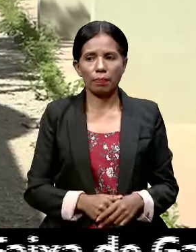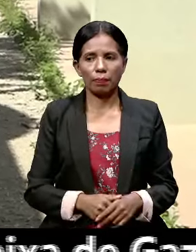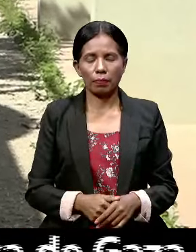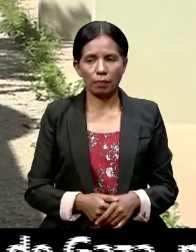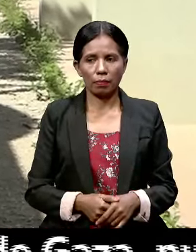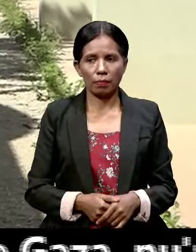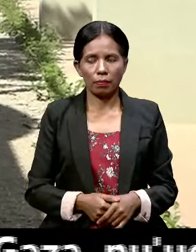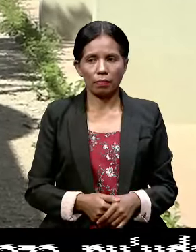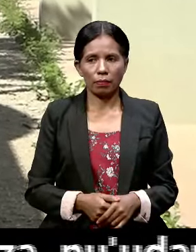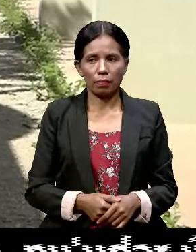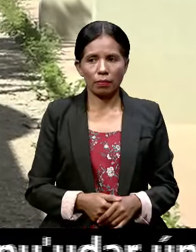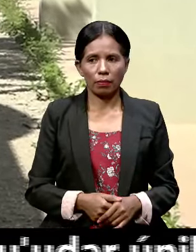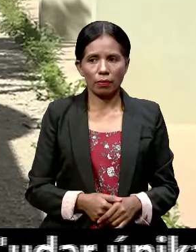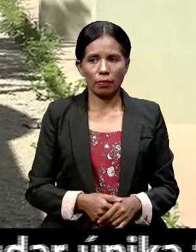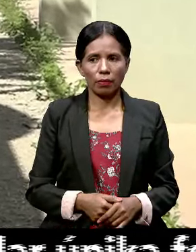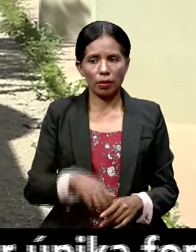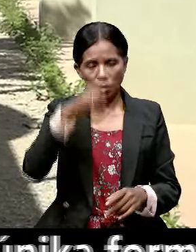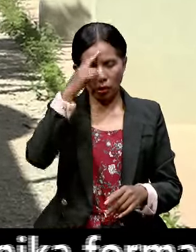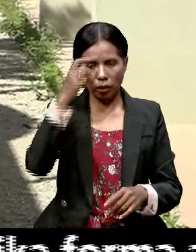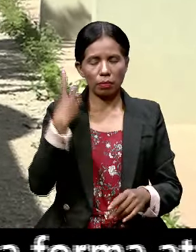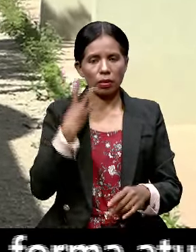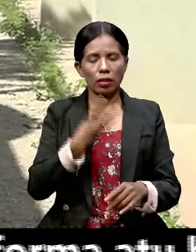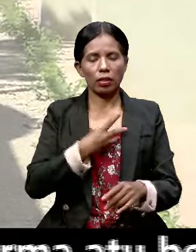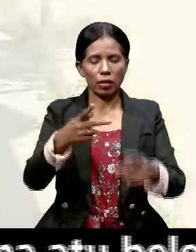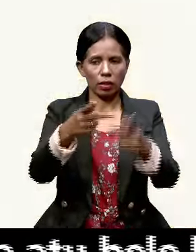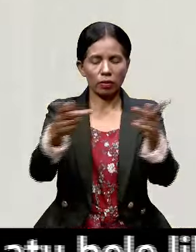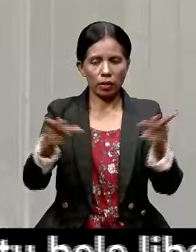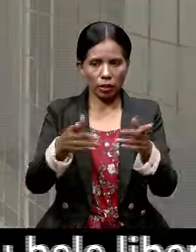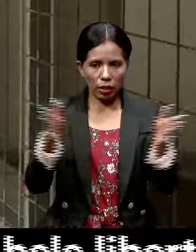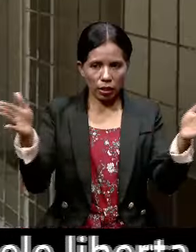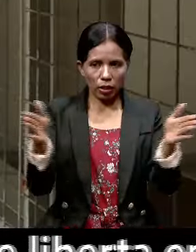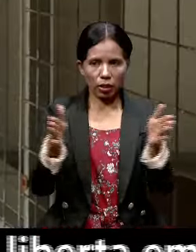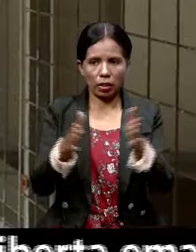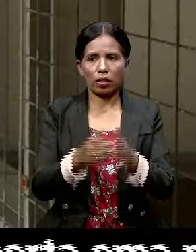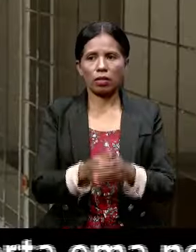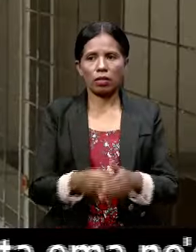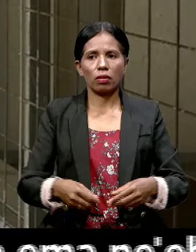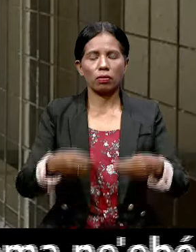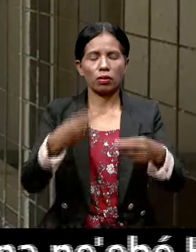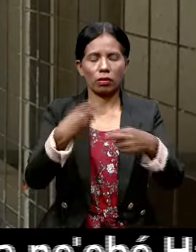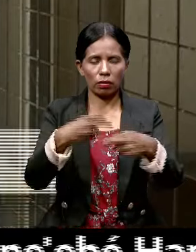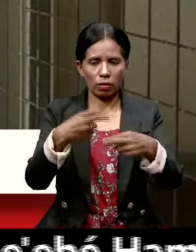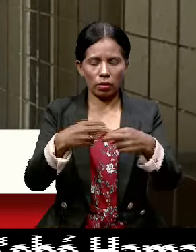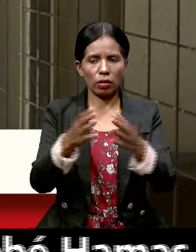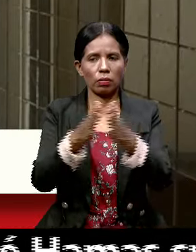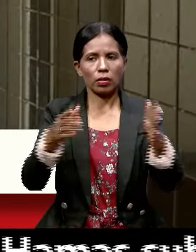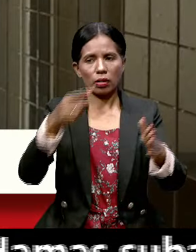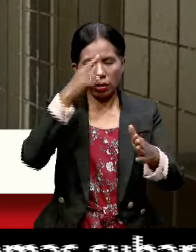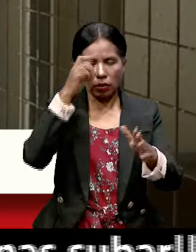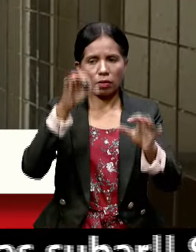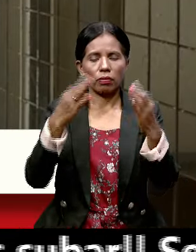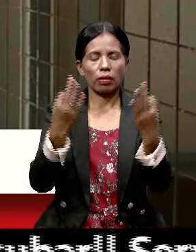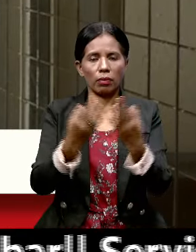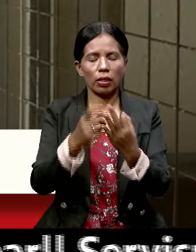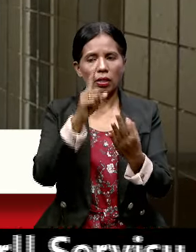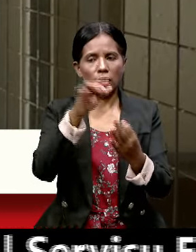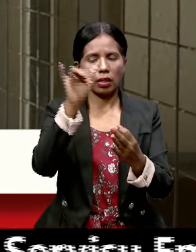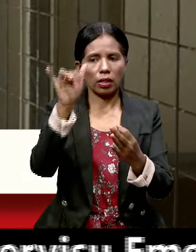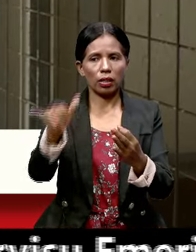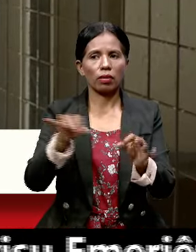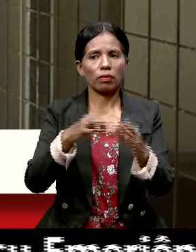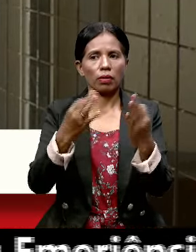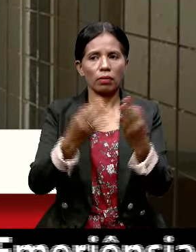Certeza, tambah itania arredor ni kik, ne fo influenciado tambah. Quando a família ida relaram, certeza a